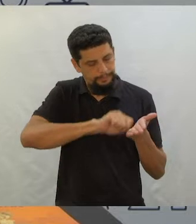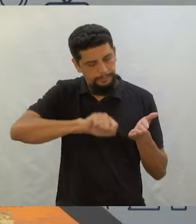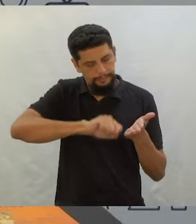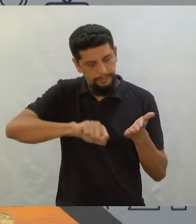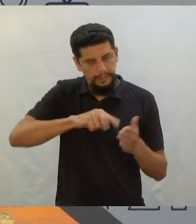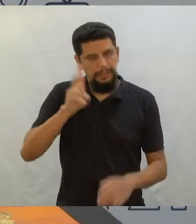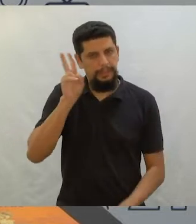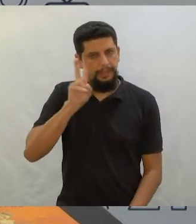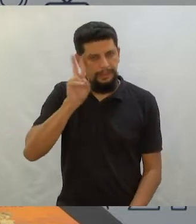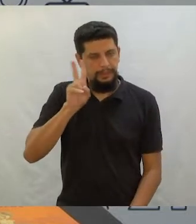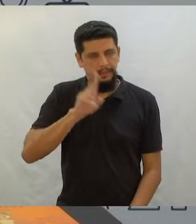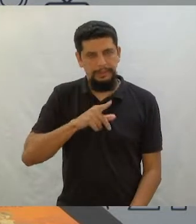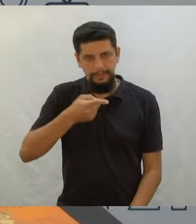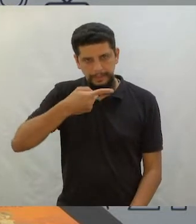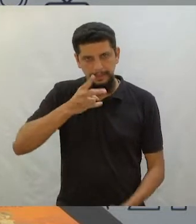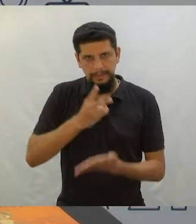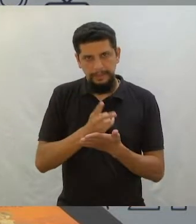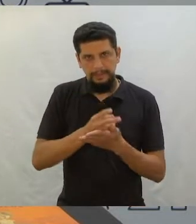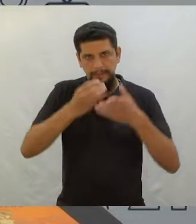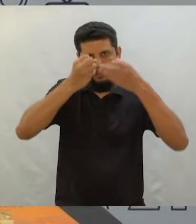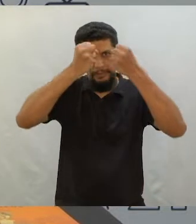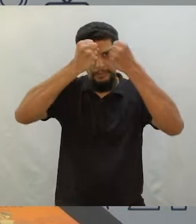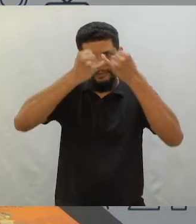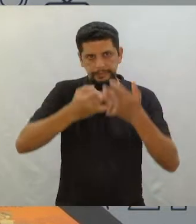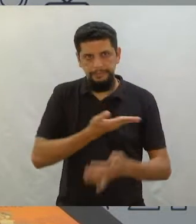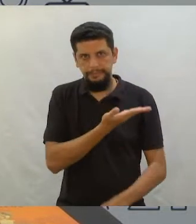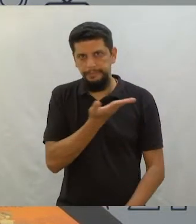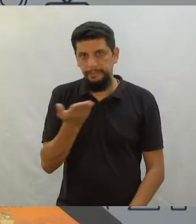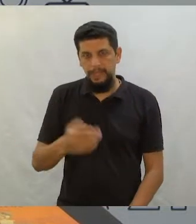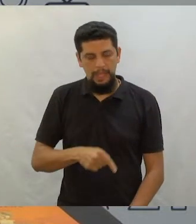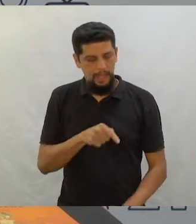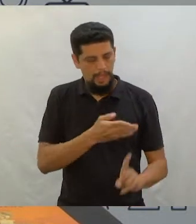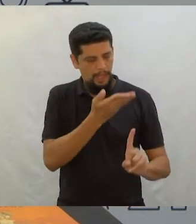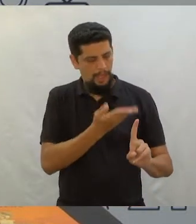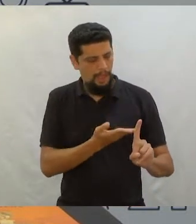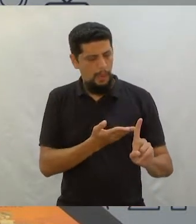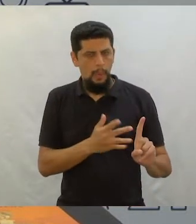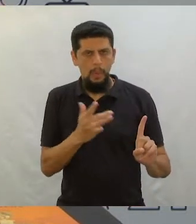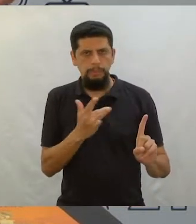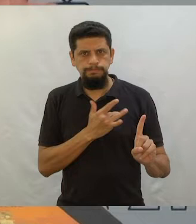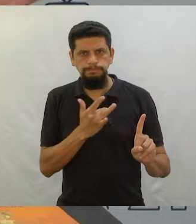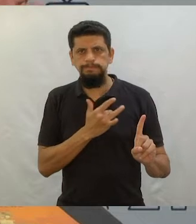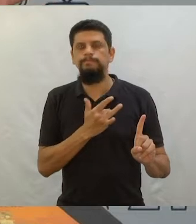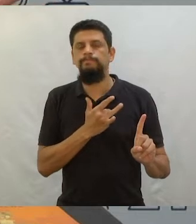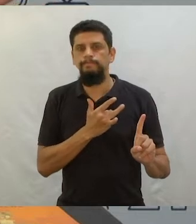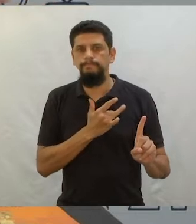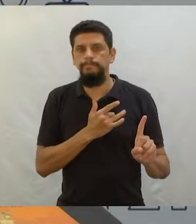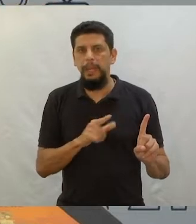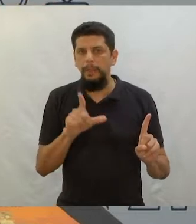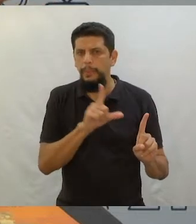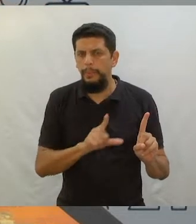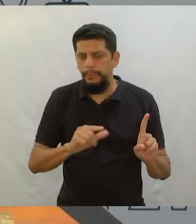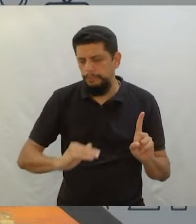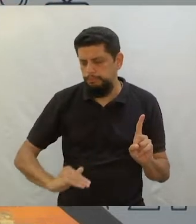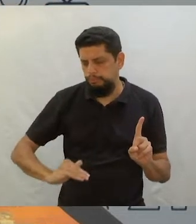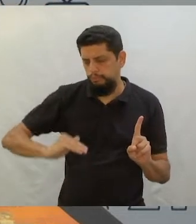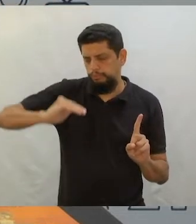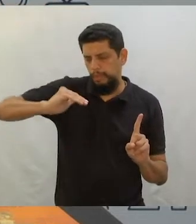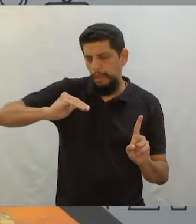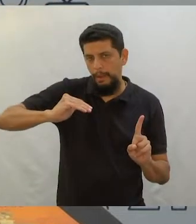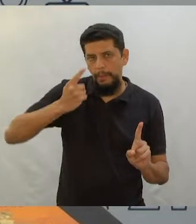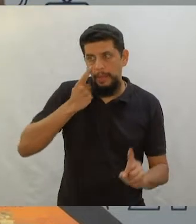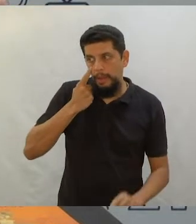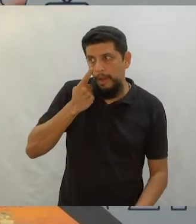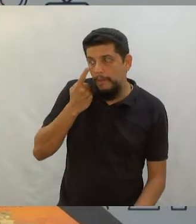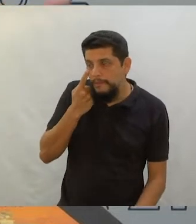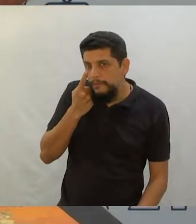lembram que nós temos falado sobre contos e ela se apaixonou pela literatura desde pequena porque ela